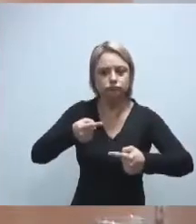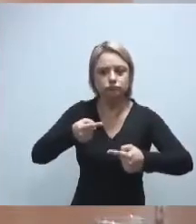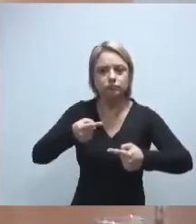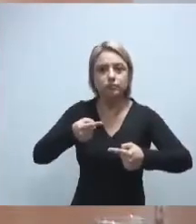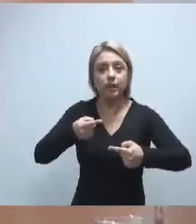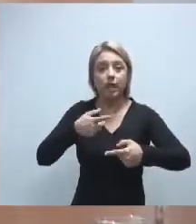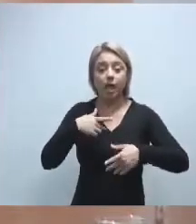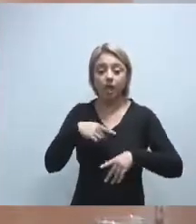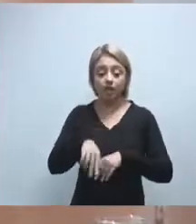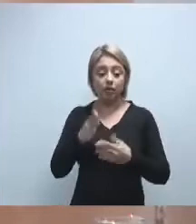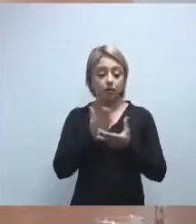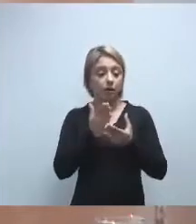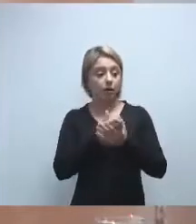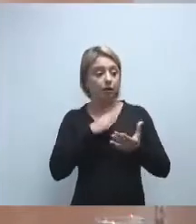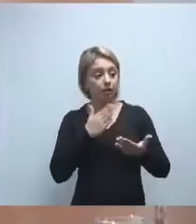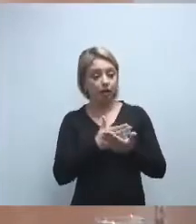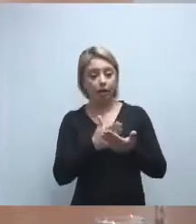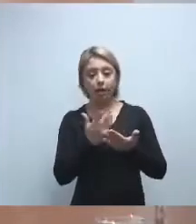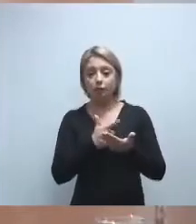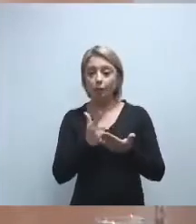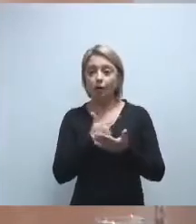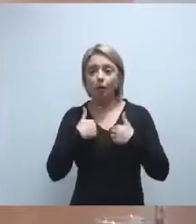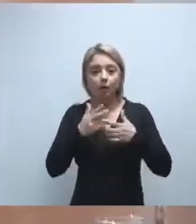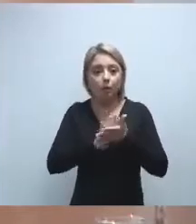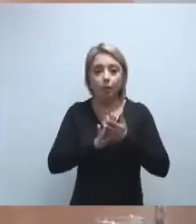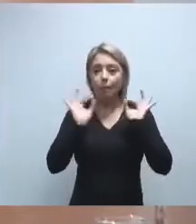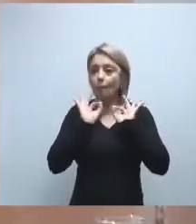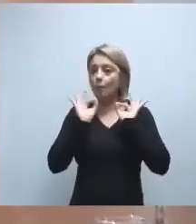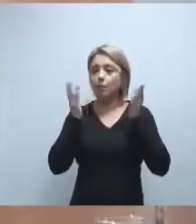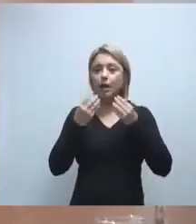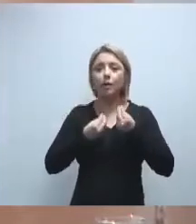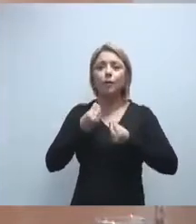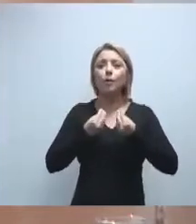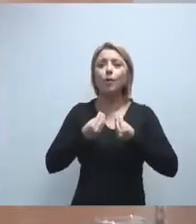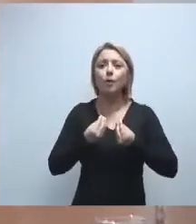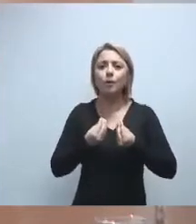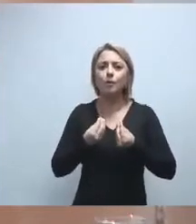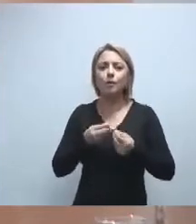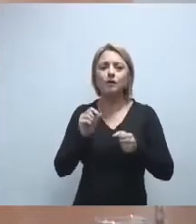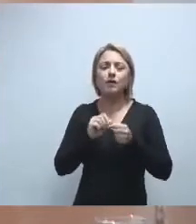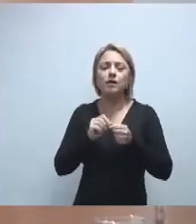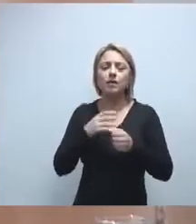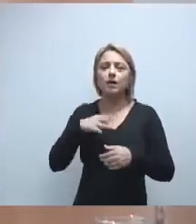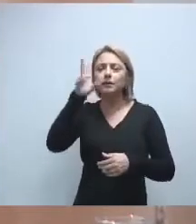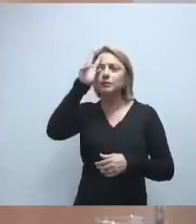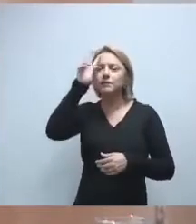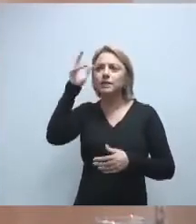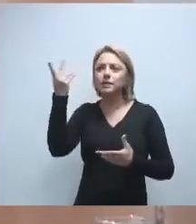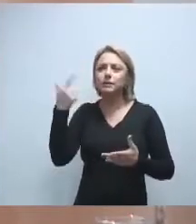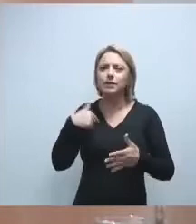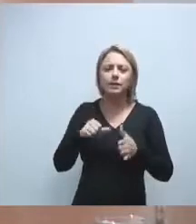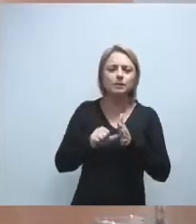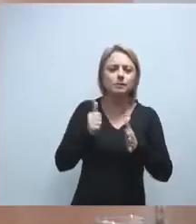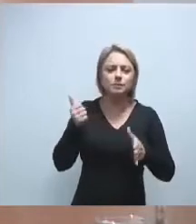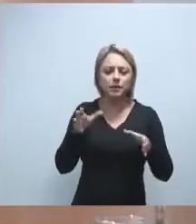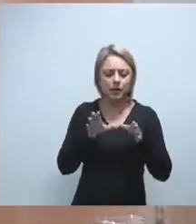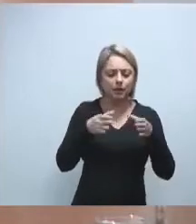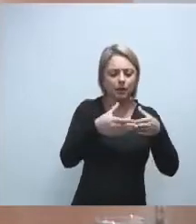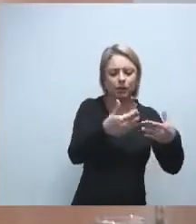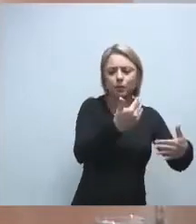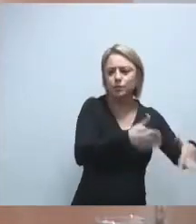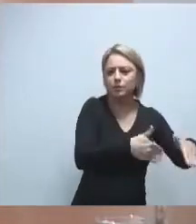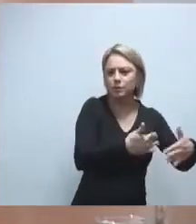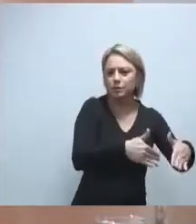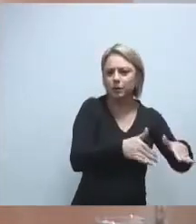eles estão armados e eu estou sem arma como é que eu vou fazer um me lembro até que nesse primeiro grupo de provas